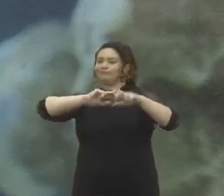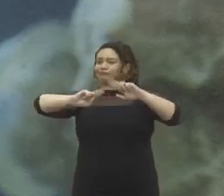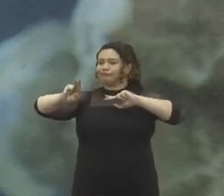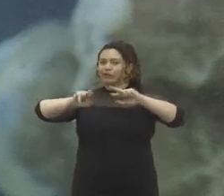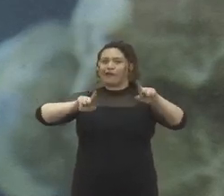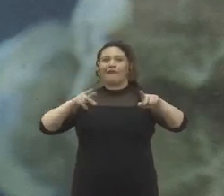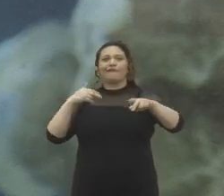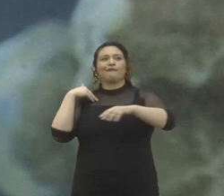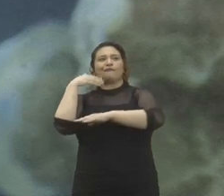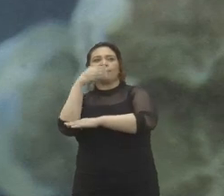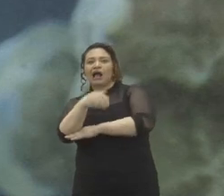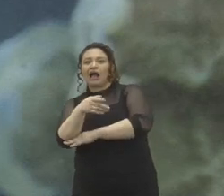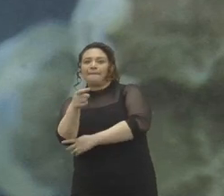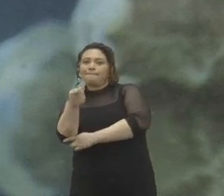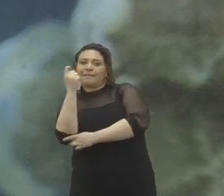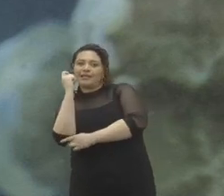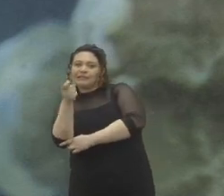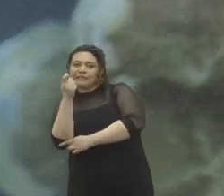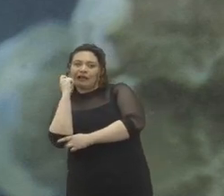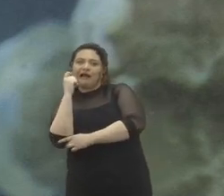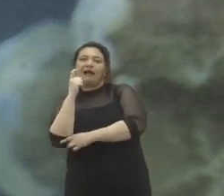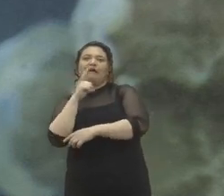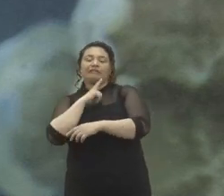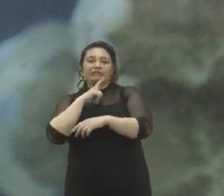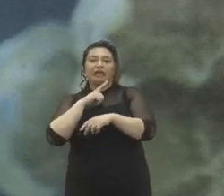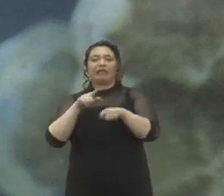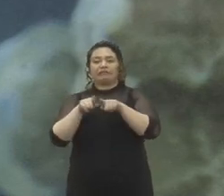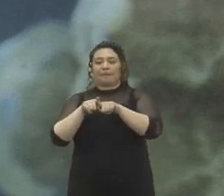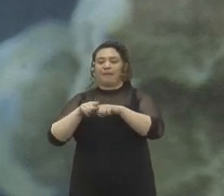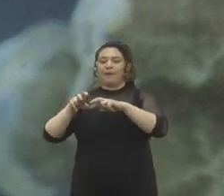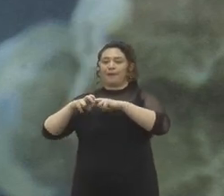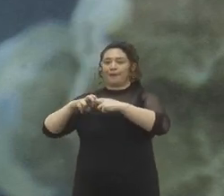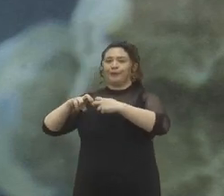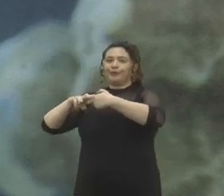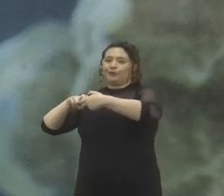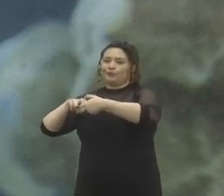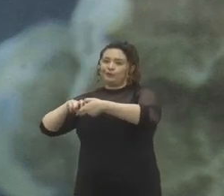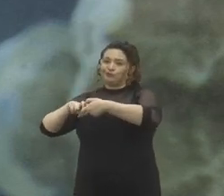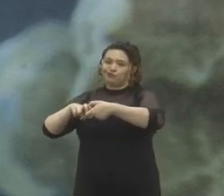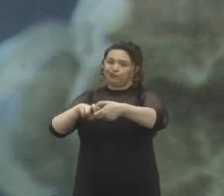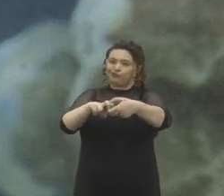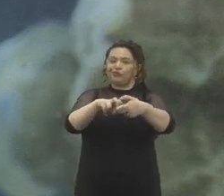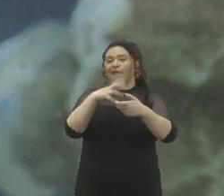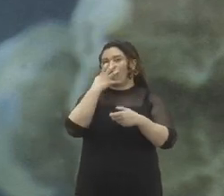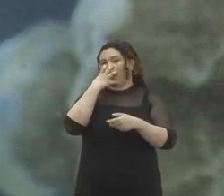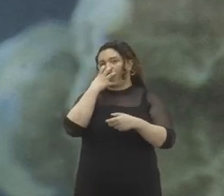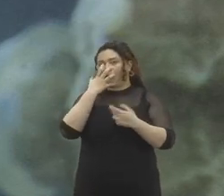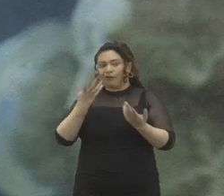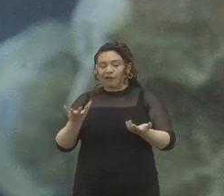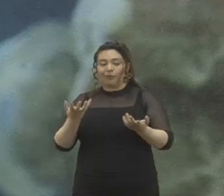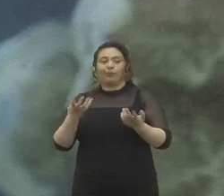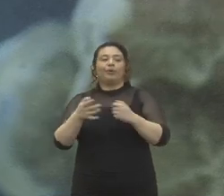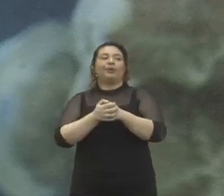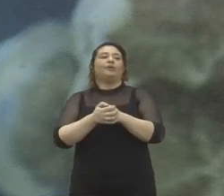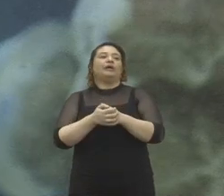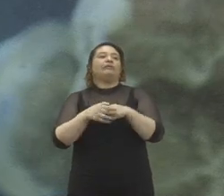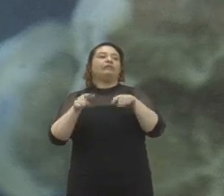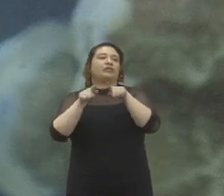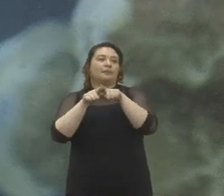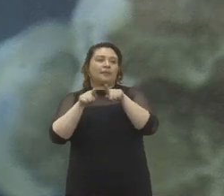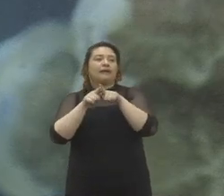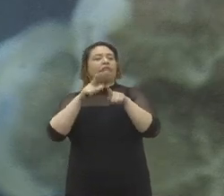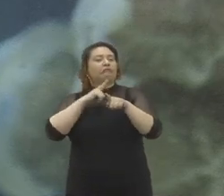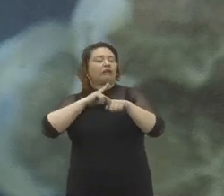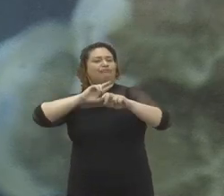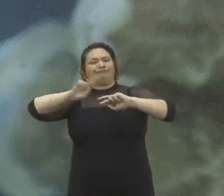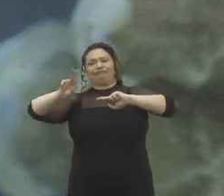caçar ele vai pescar com o seu trenó puxado por cães ele faz questão de cultivar essas Essas